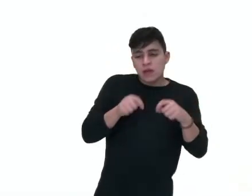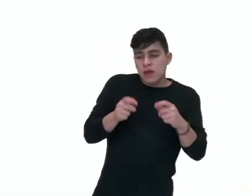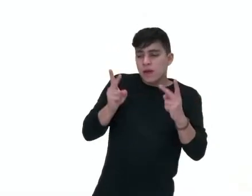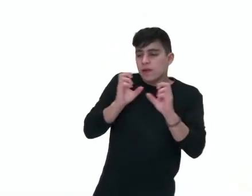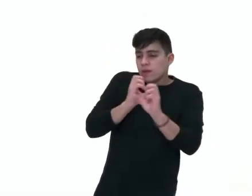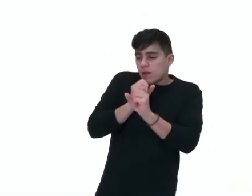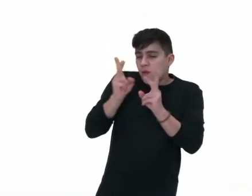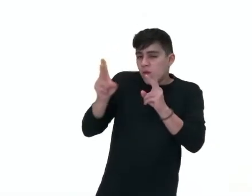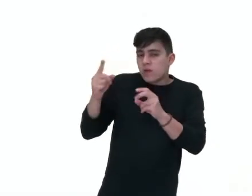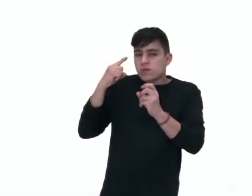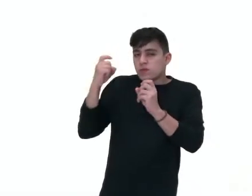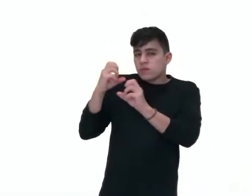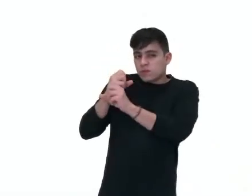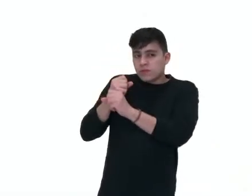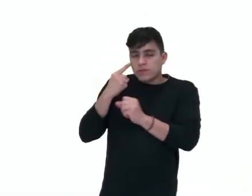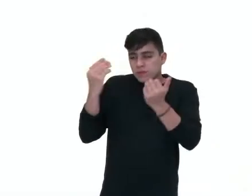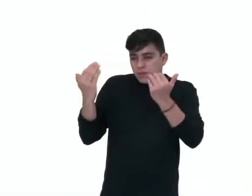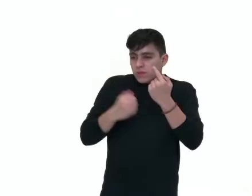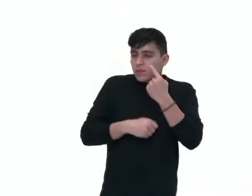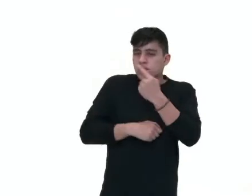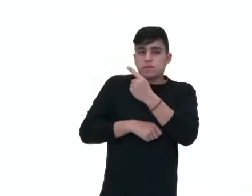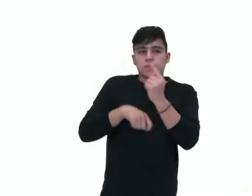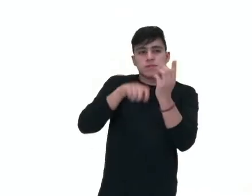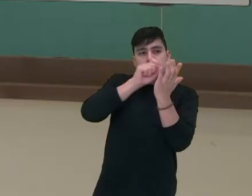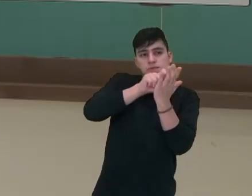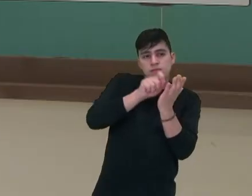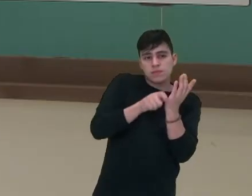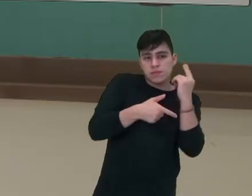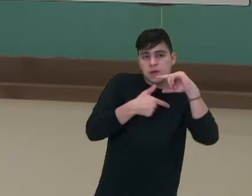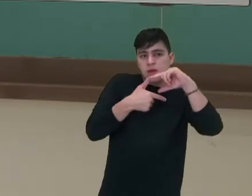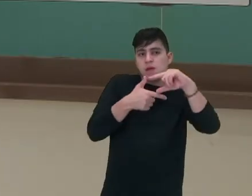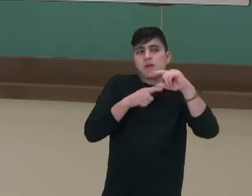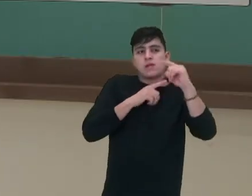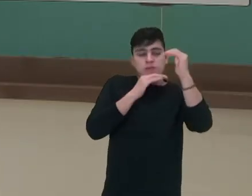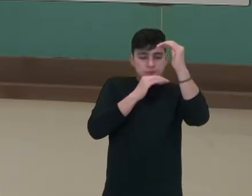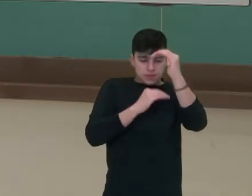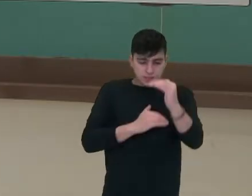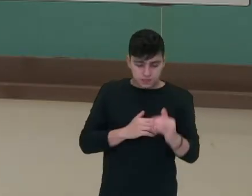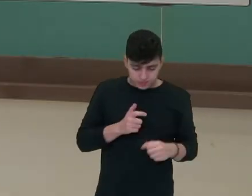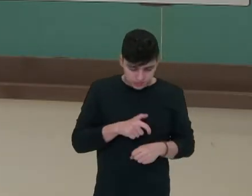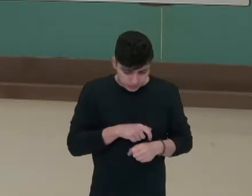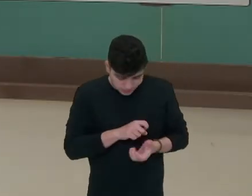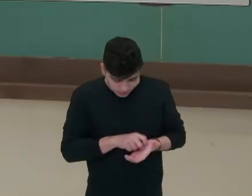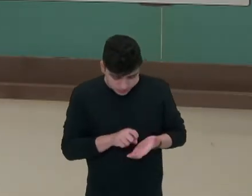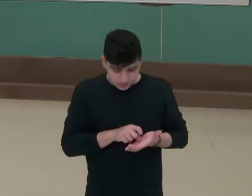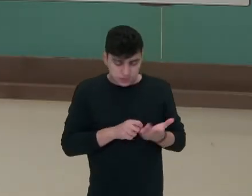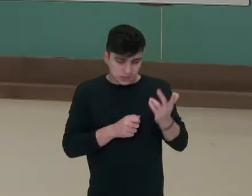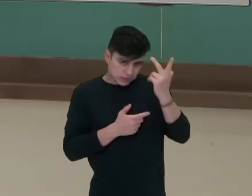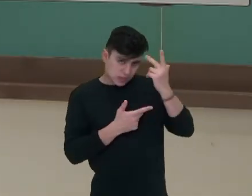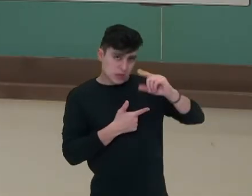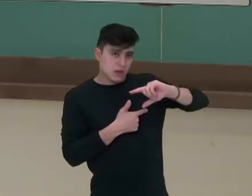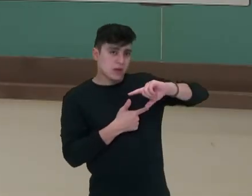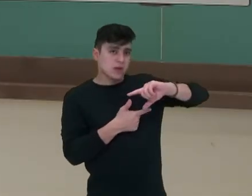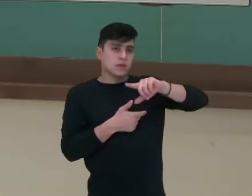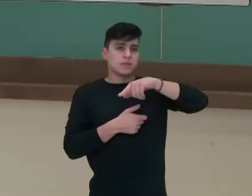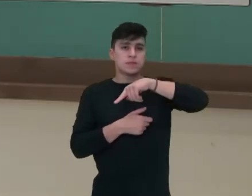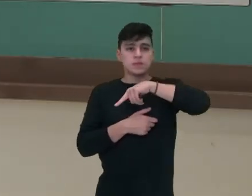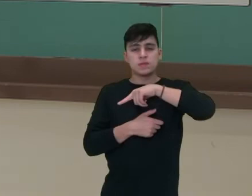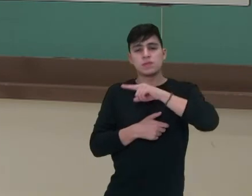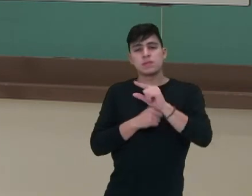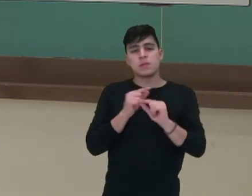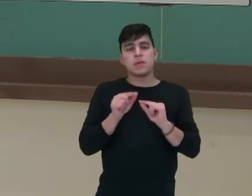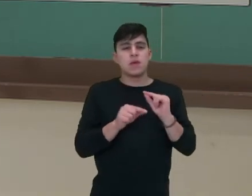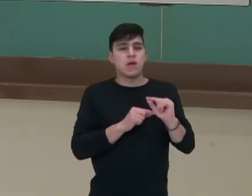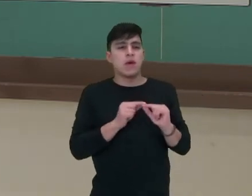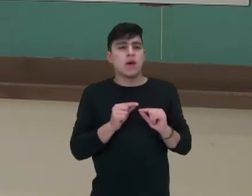figuras das notas, né, e de pausas na escrita convencional. Então, na escrita da partitura convencional, a gente vai também ter,